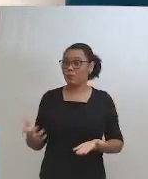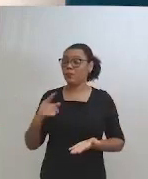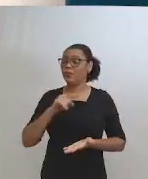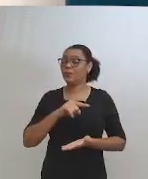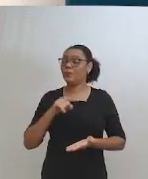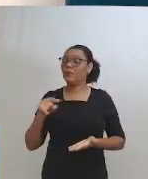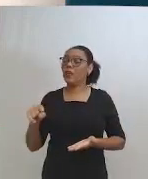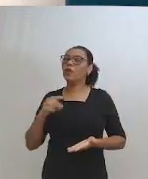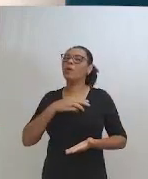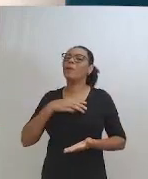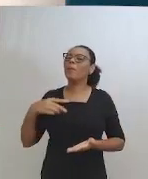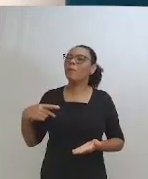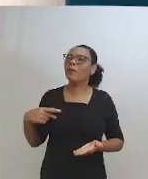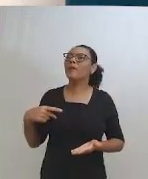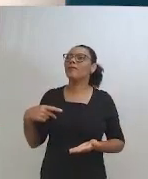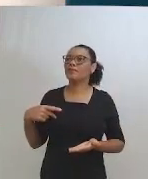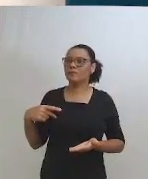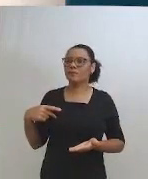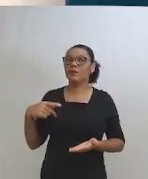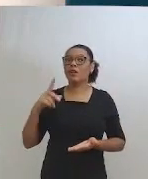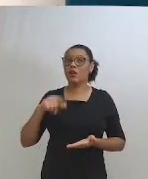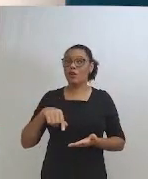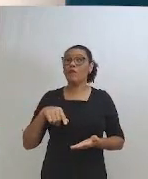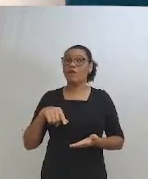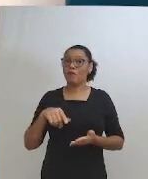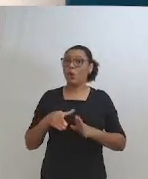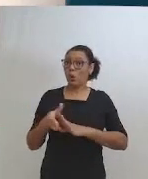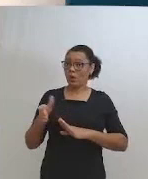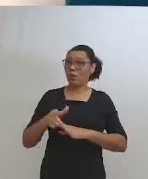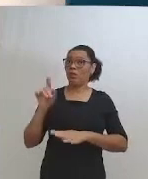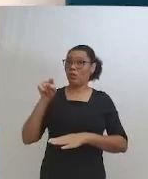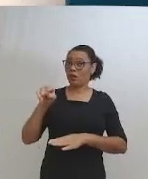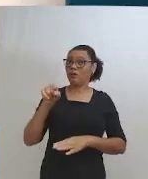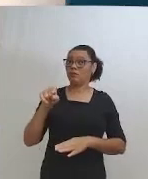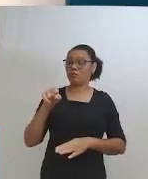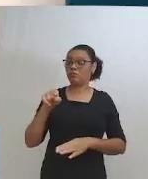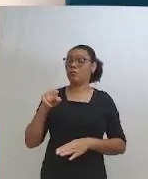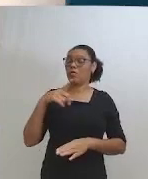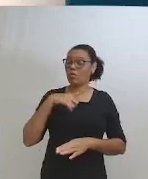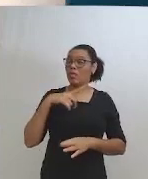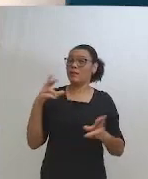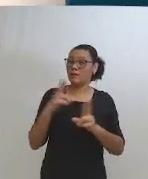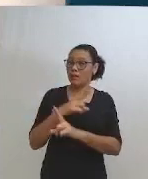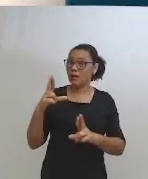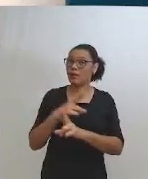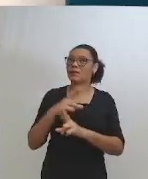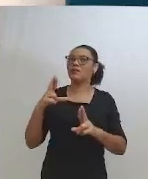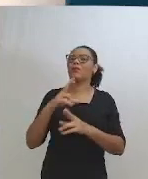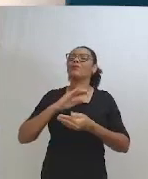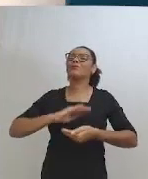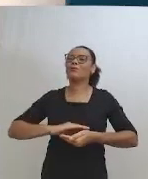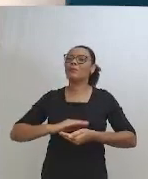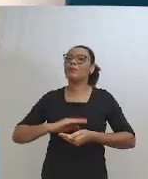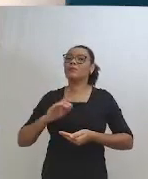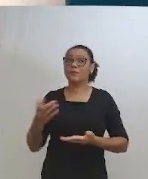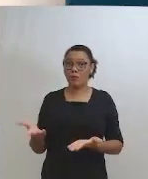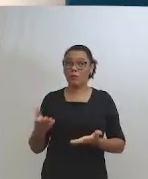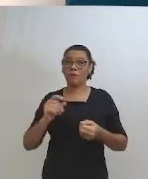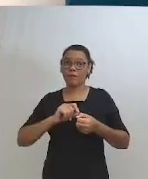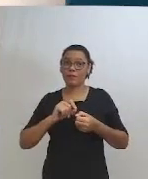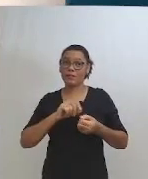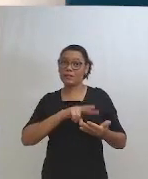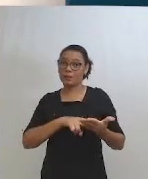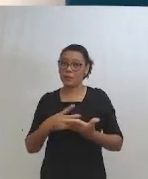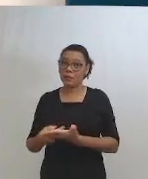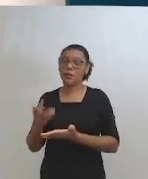foi referendado pelo Supremo Tribunal Federal. Então, fazendo essa interpretação, que já era a